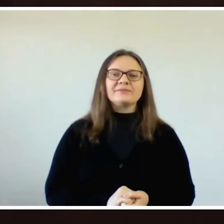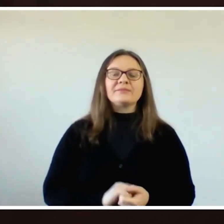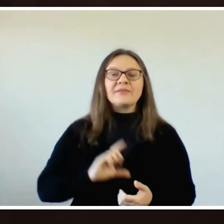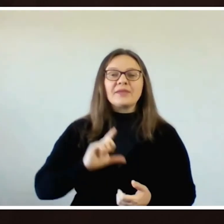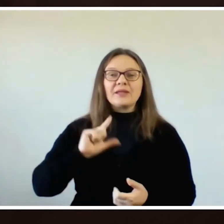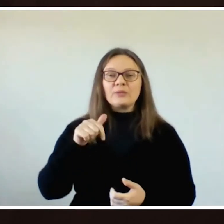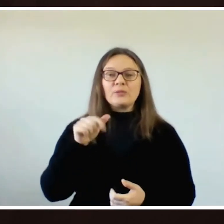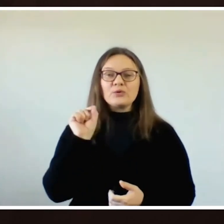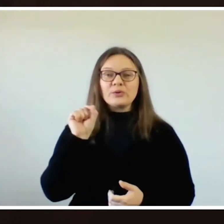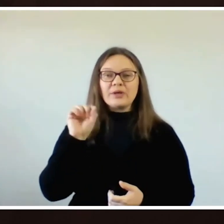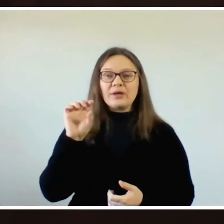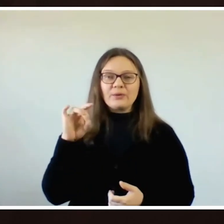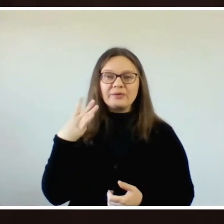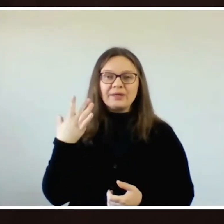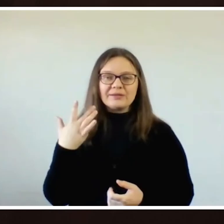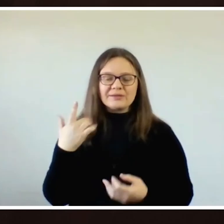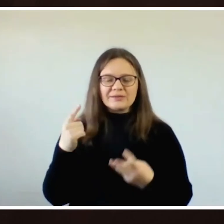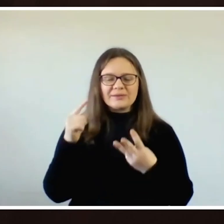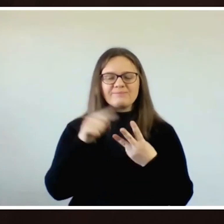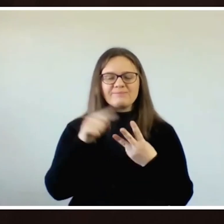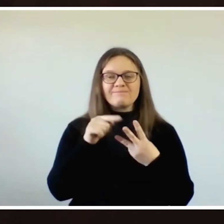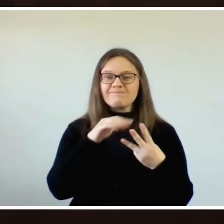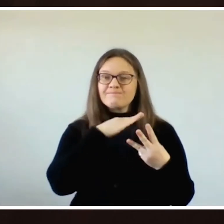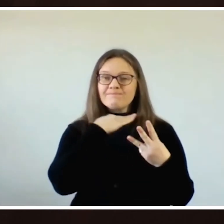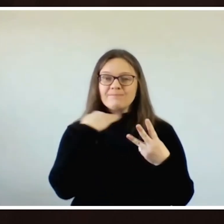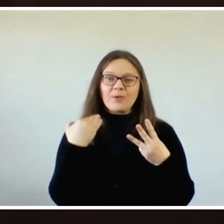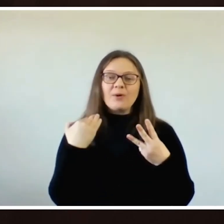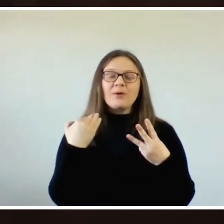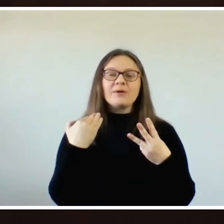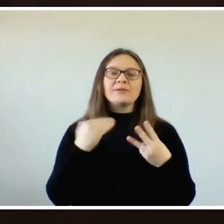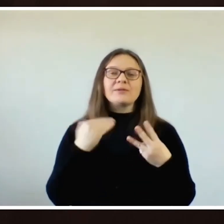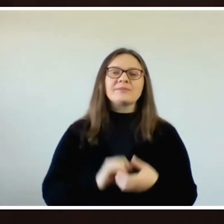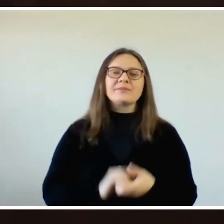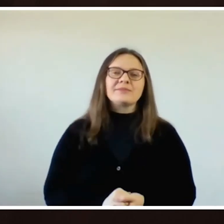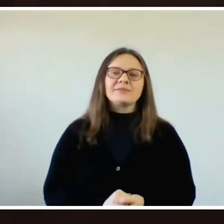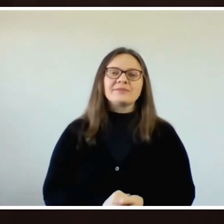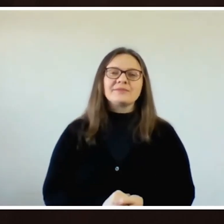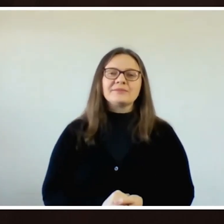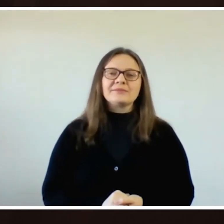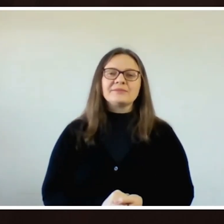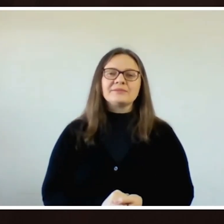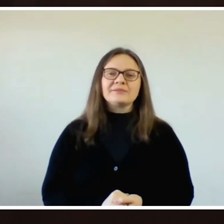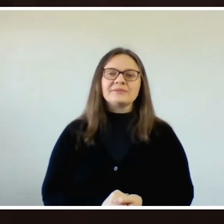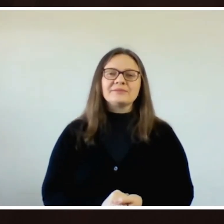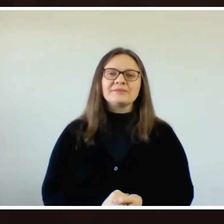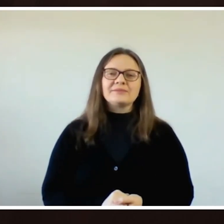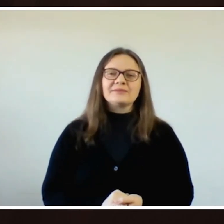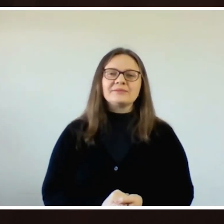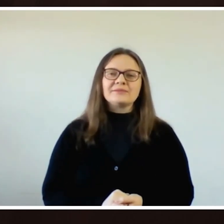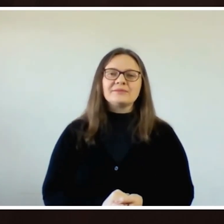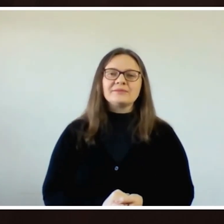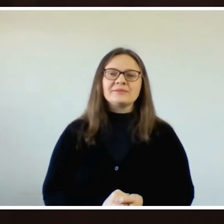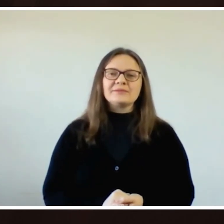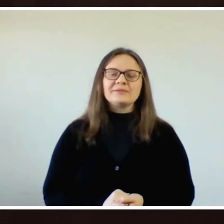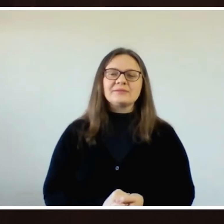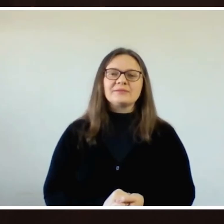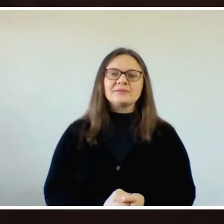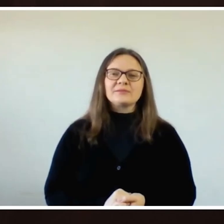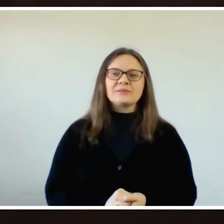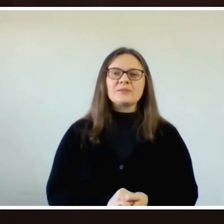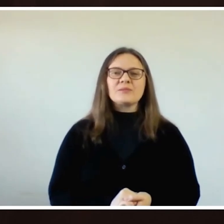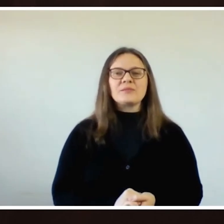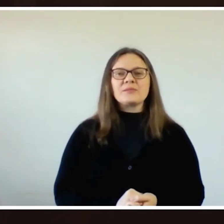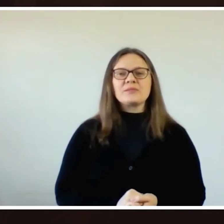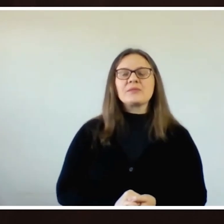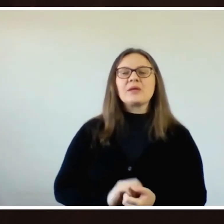361, morreu Constâncio, patrono dos arianos, e os prósperos dias dos seguidores de